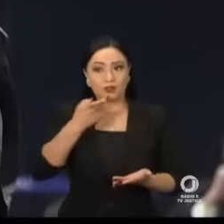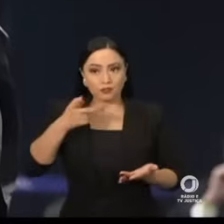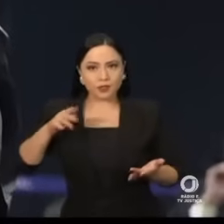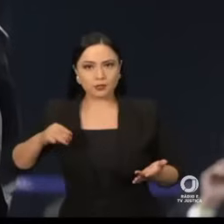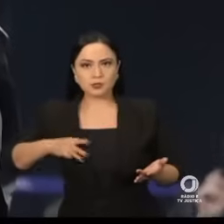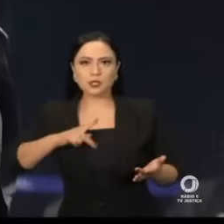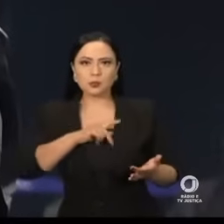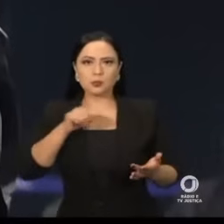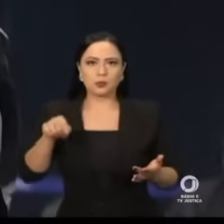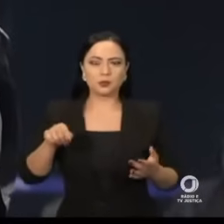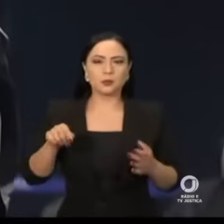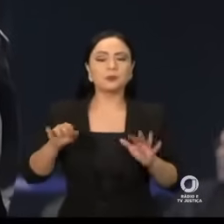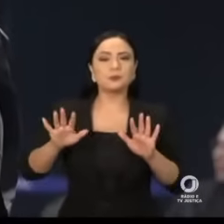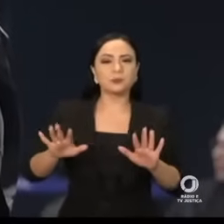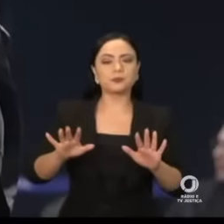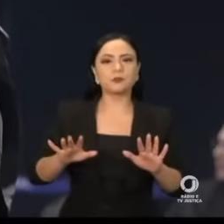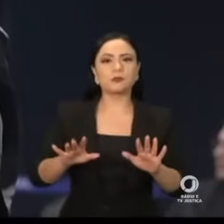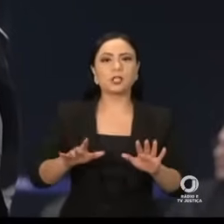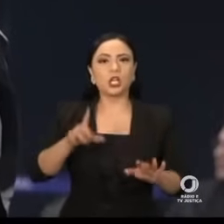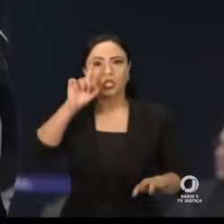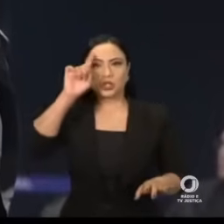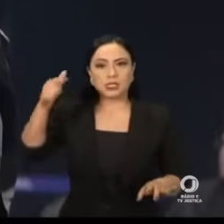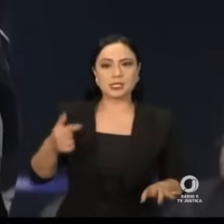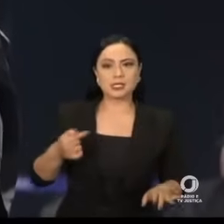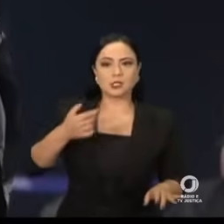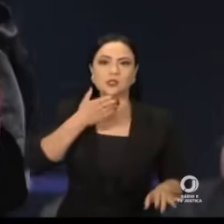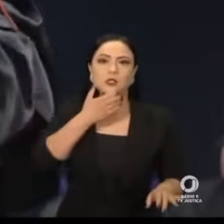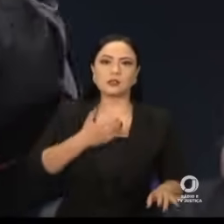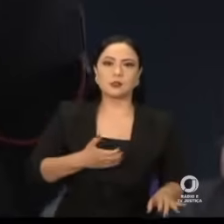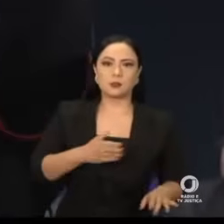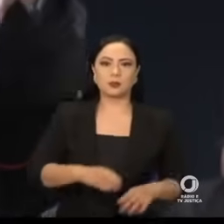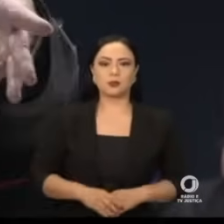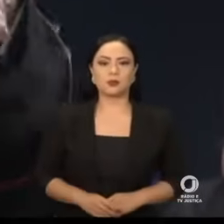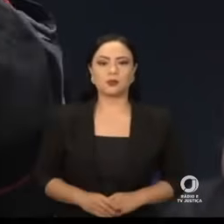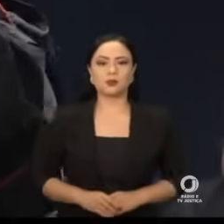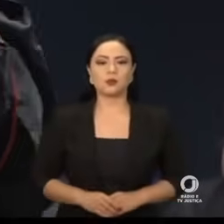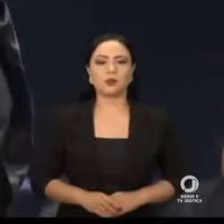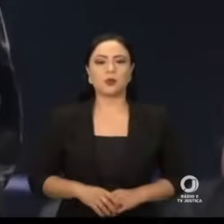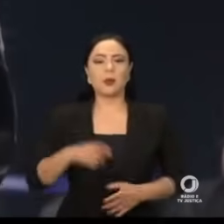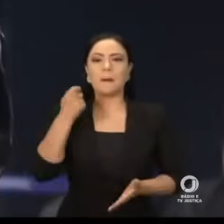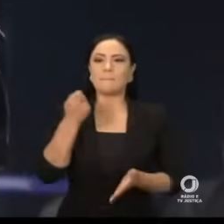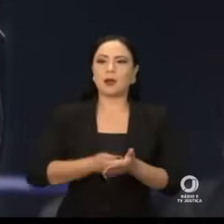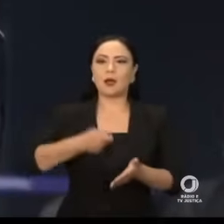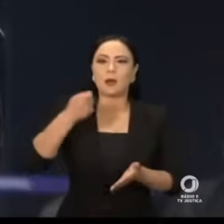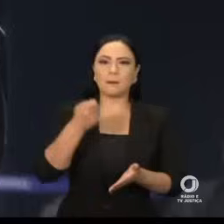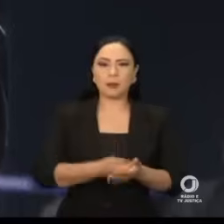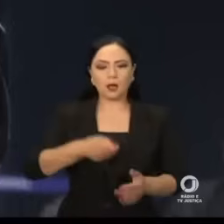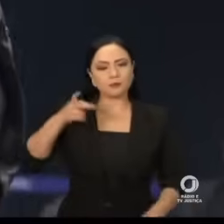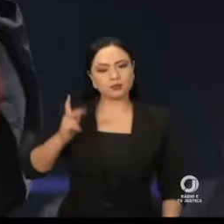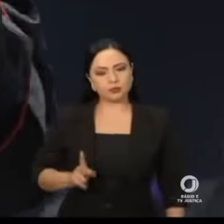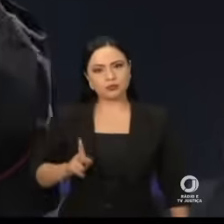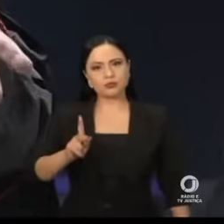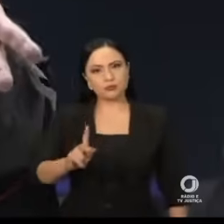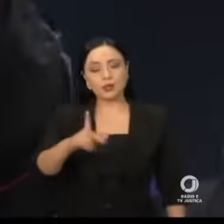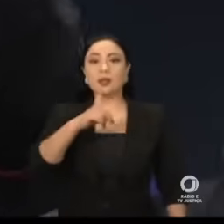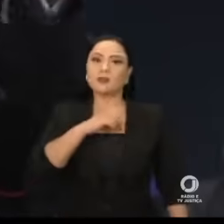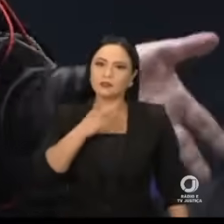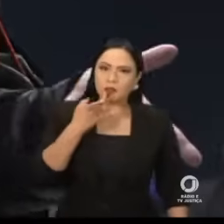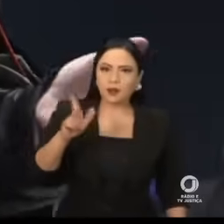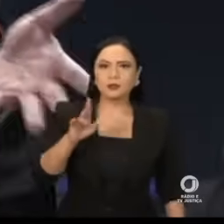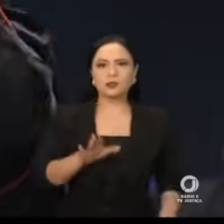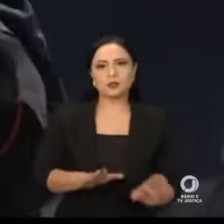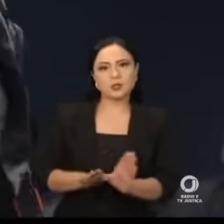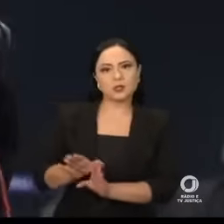quando se diz que não consumou? No dia 7 de dezembro. Isso foi insistentemente obtido na instrução, inclusive